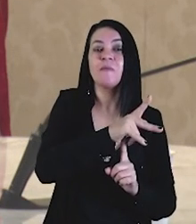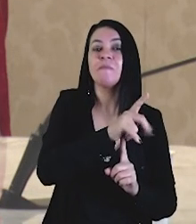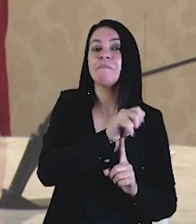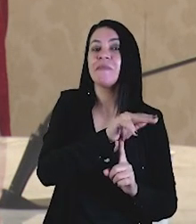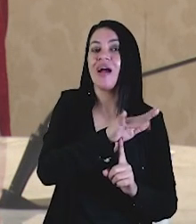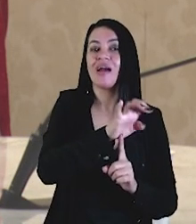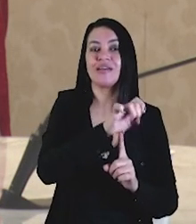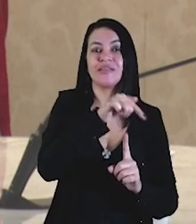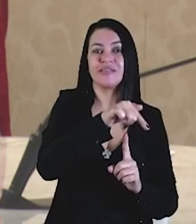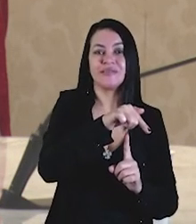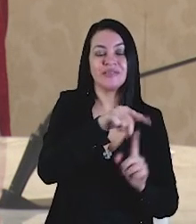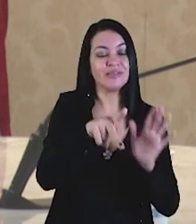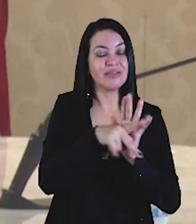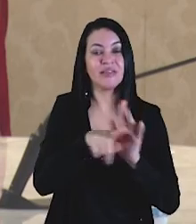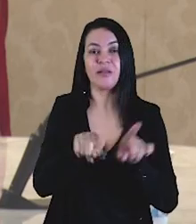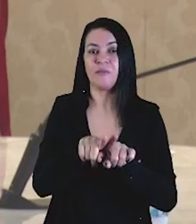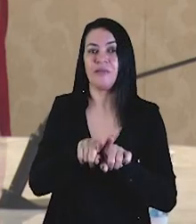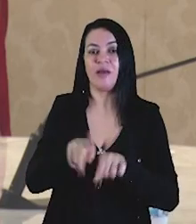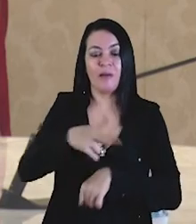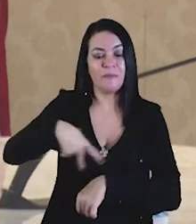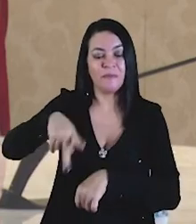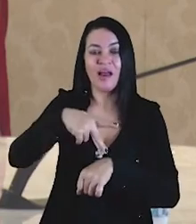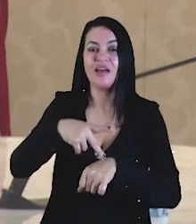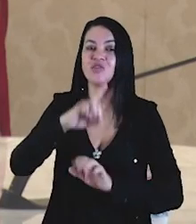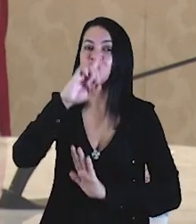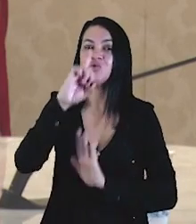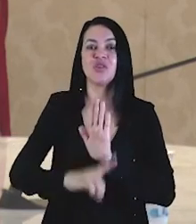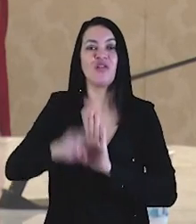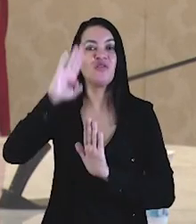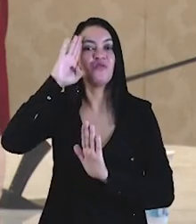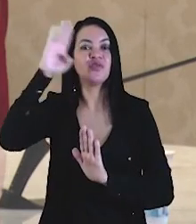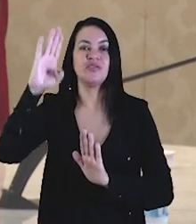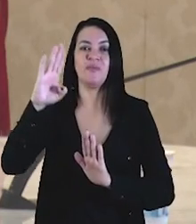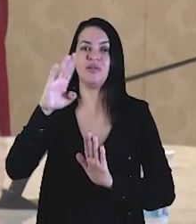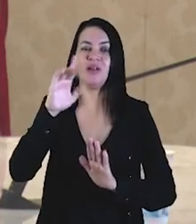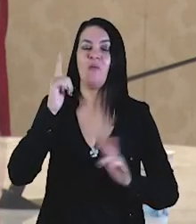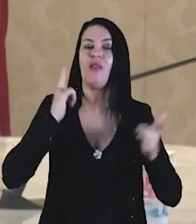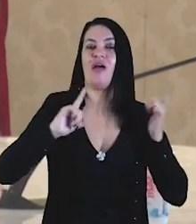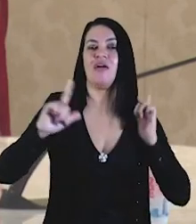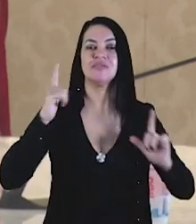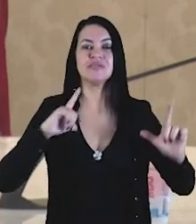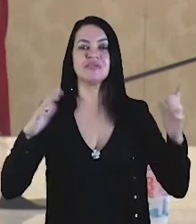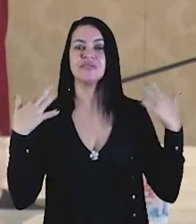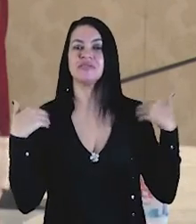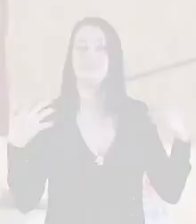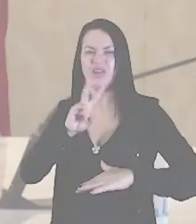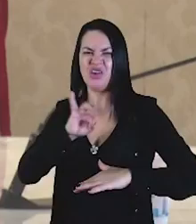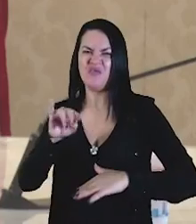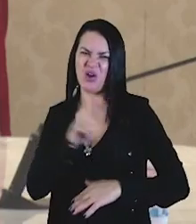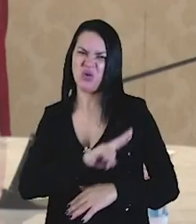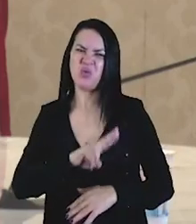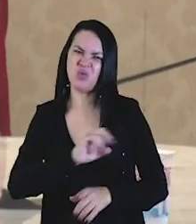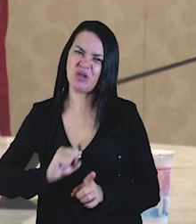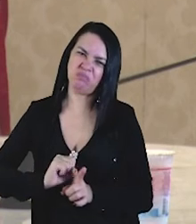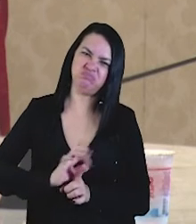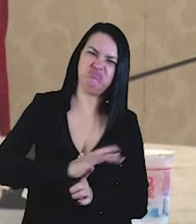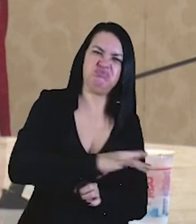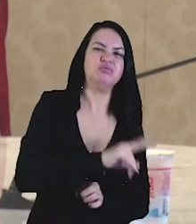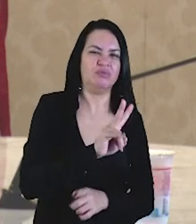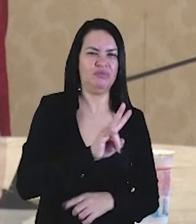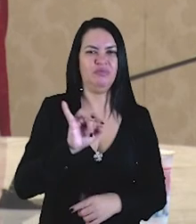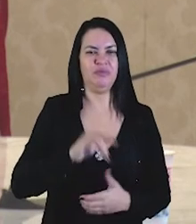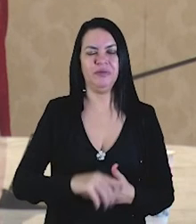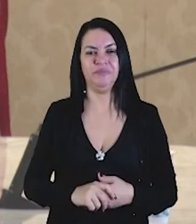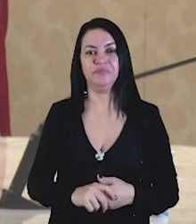que viabilizam direitos fundamentais o direito ao lazer à cultura a convivência se o restaurante